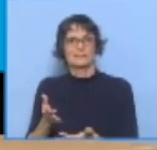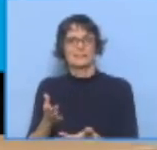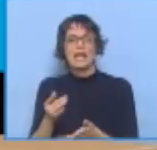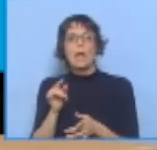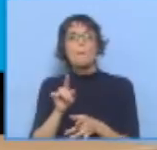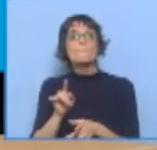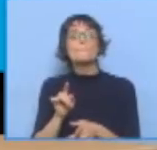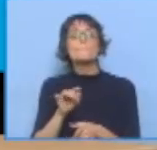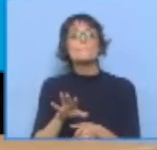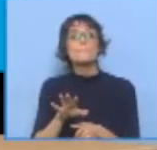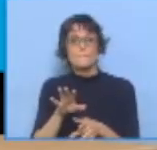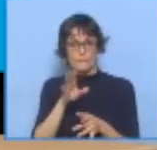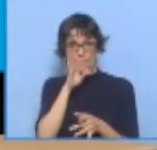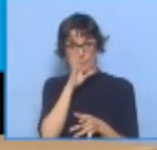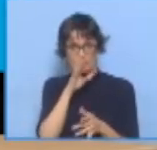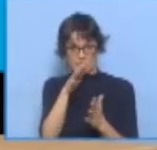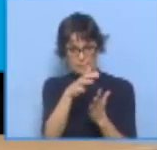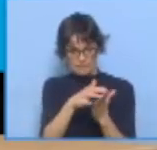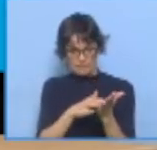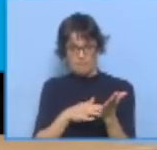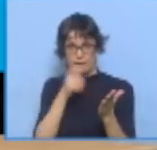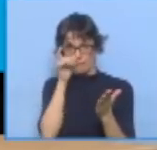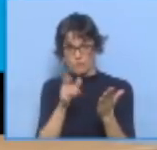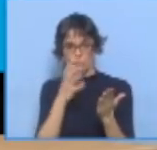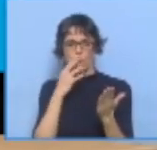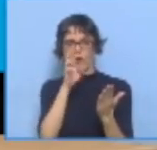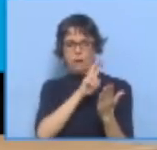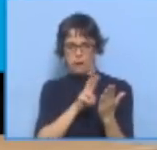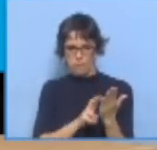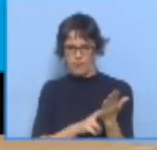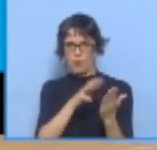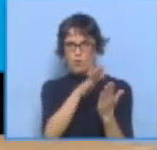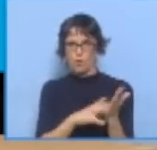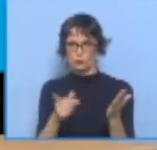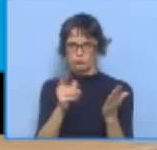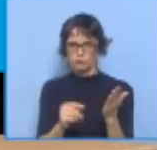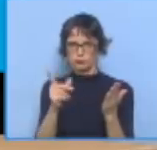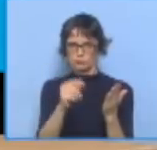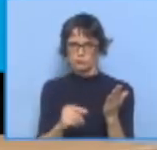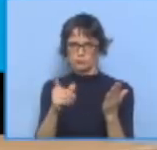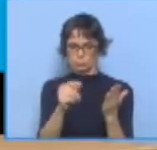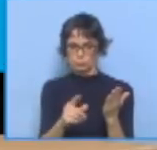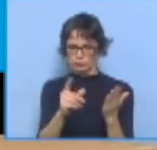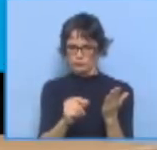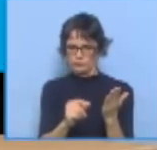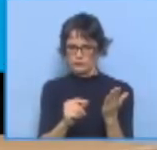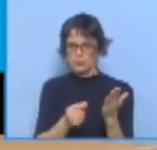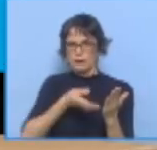se a pessoa ler aquilo 10, 20 vezes, acaba por se habituar aos